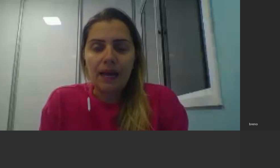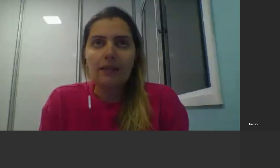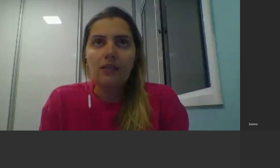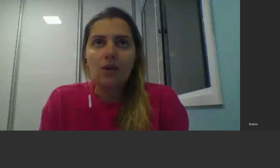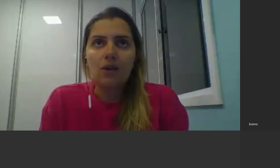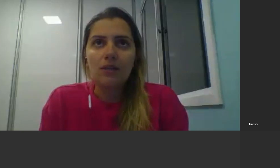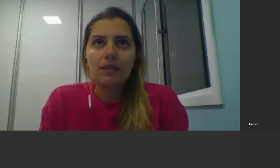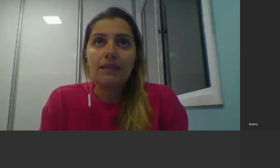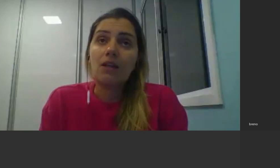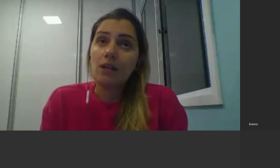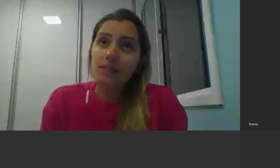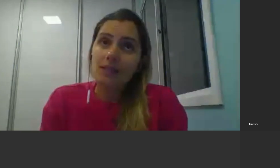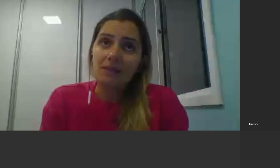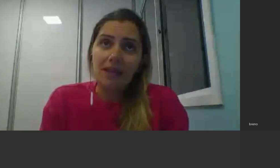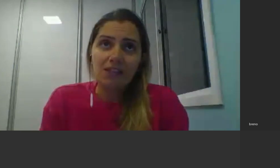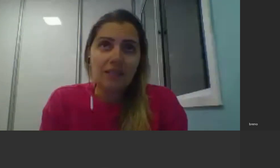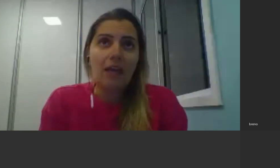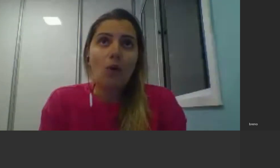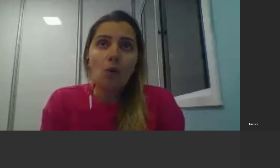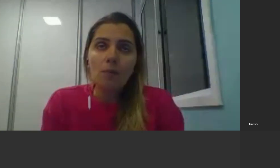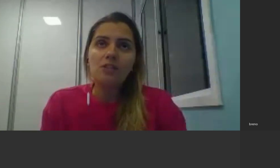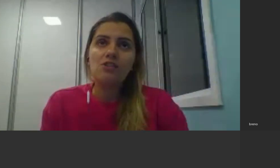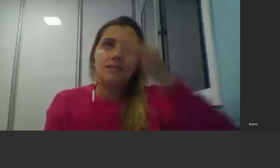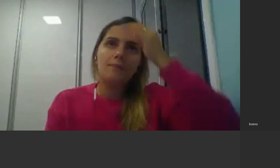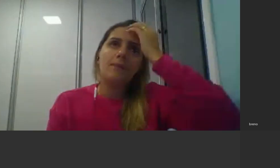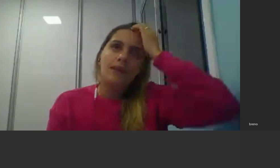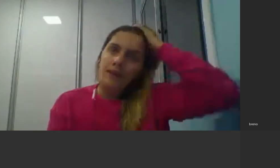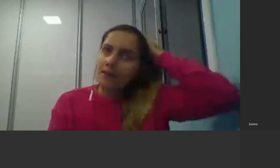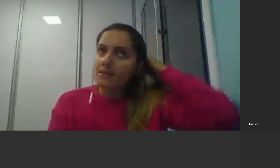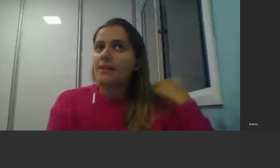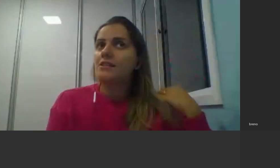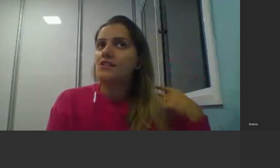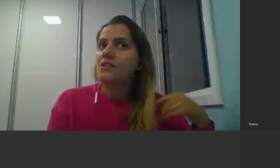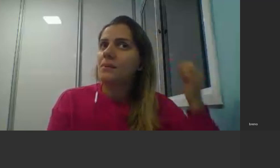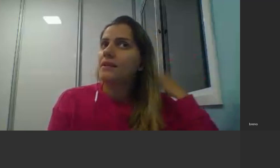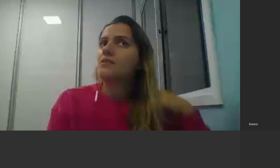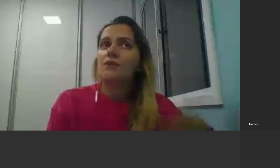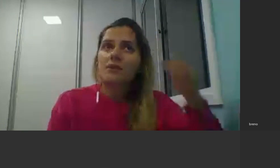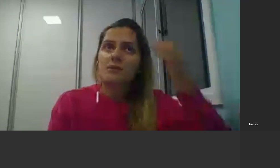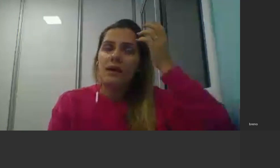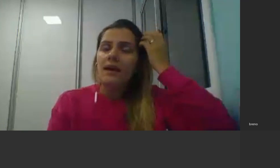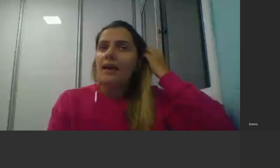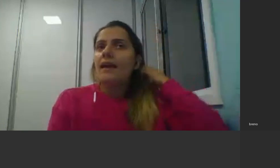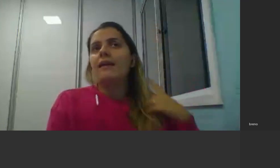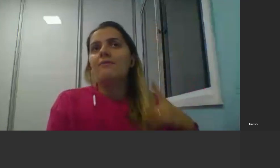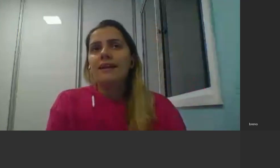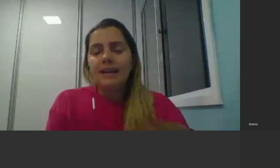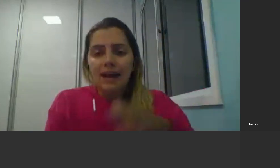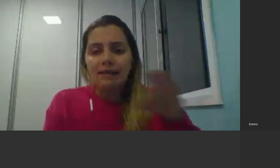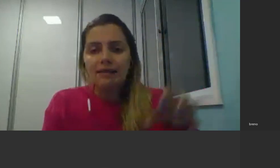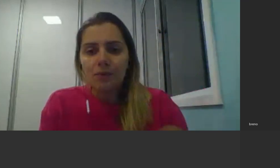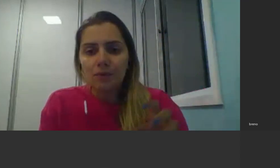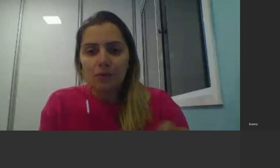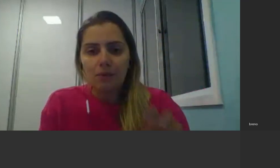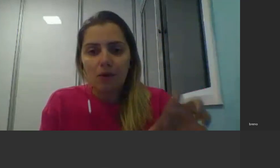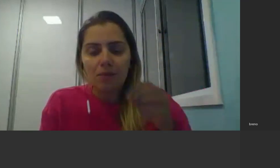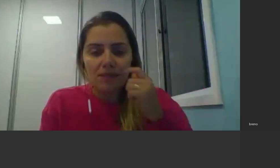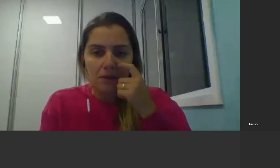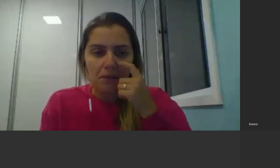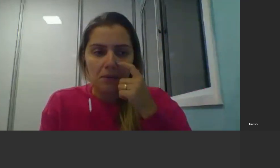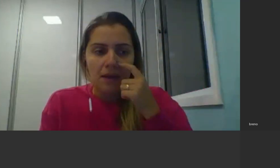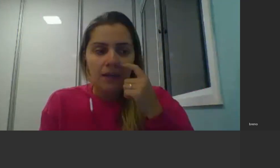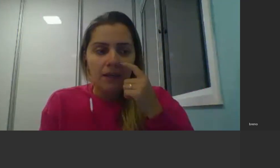autorizado, tá? Que nós, na verdade, assim, que algumas disciplinas, essas disciplinas foram avaliadas por